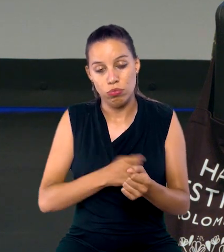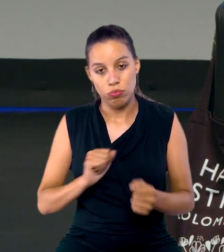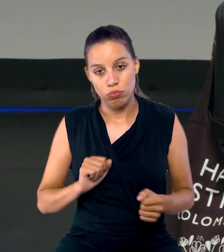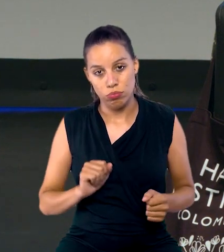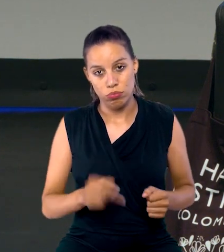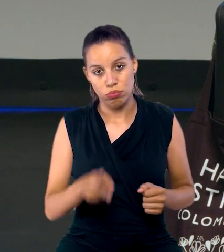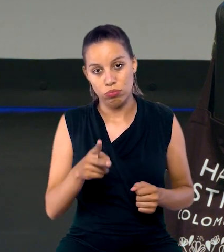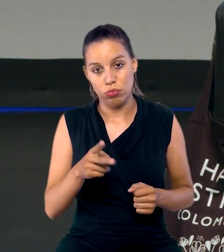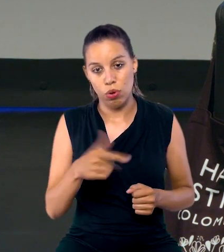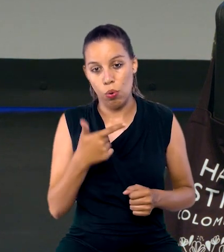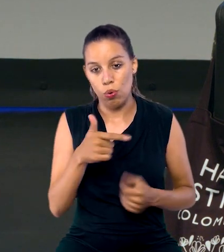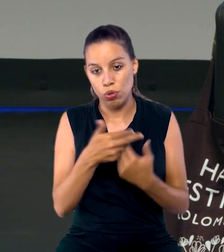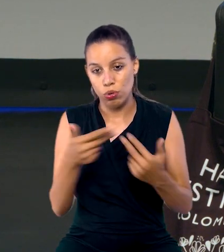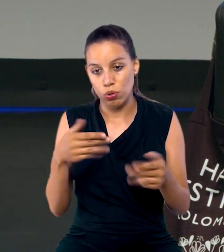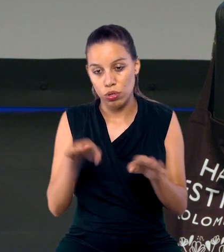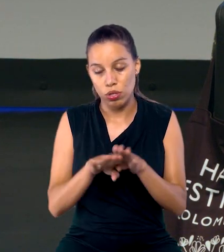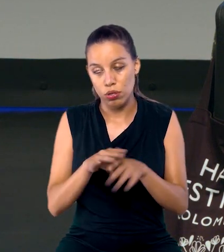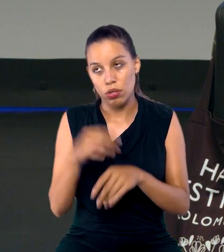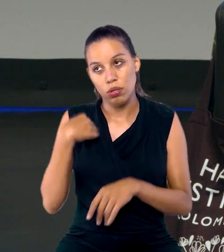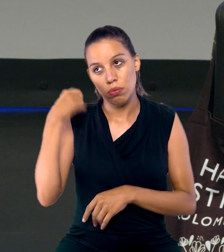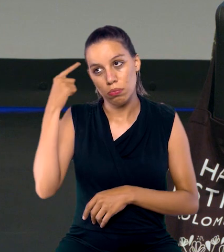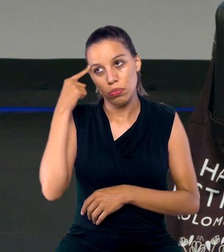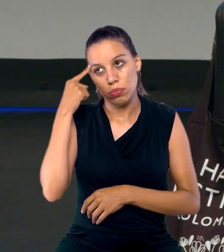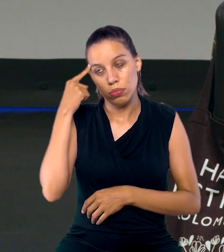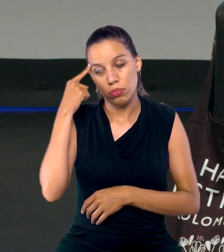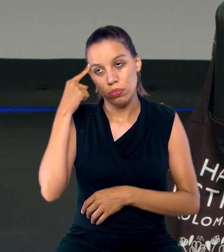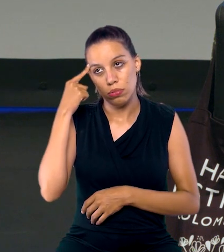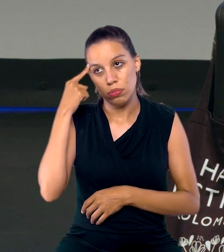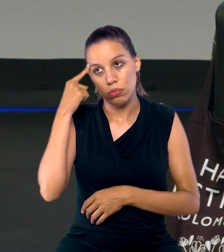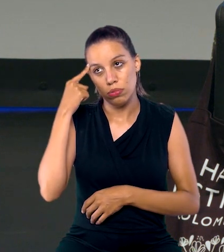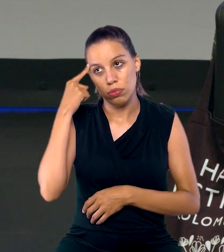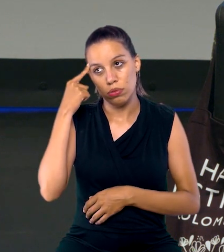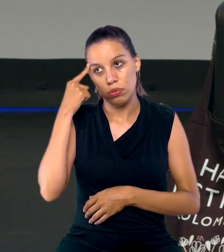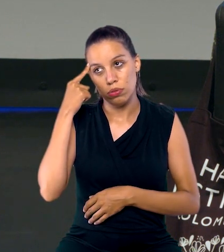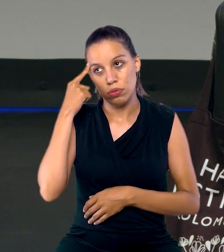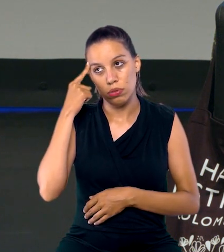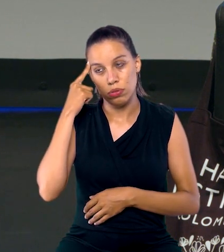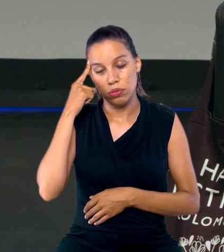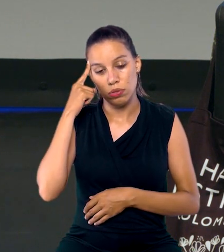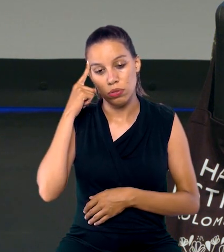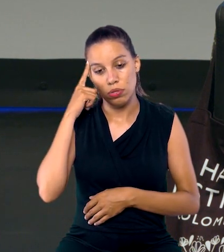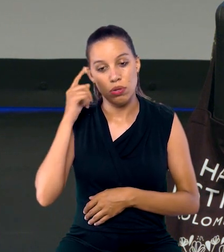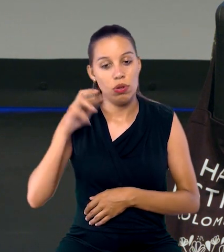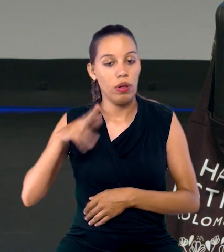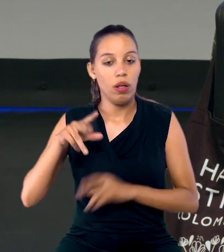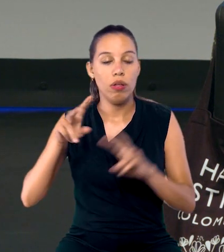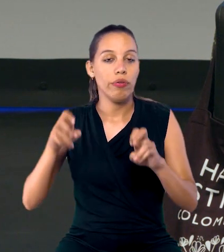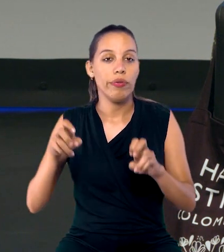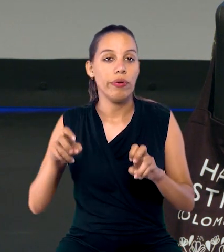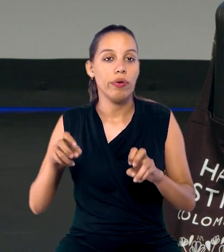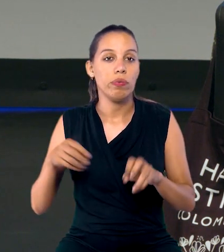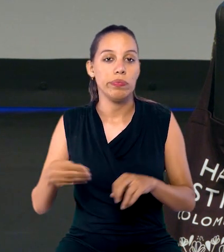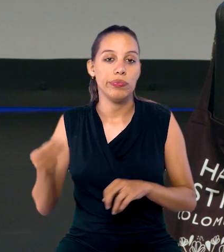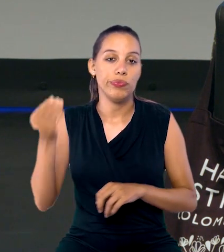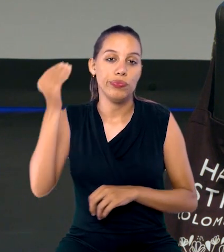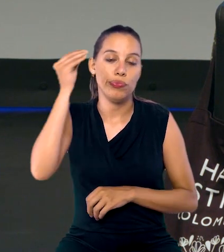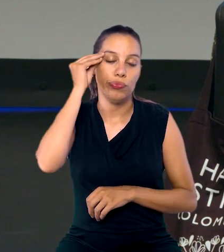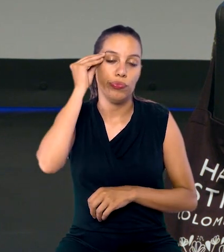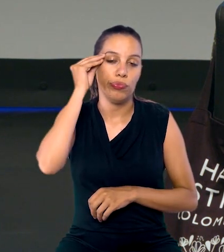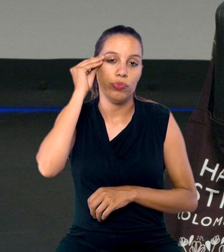seguir. Um outro ponto que eu fiquei pensando, né, e que realmente, como Eliane trouxe, não é sobre culpa,